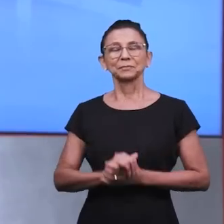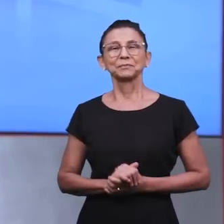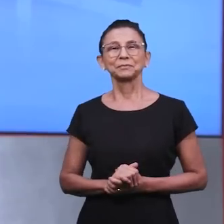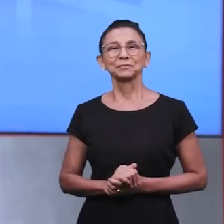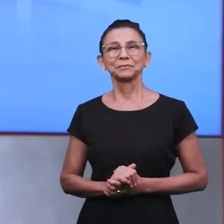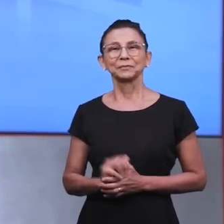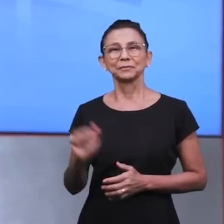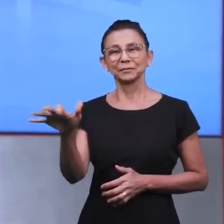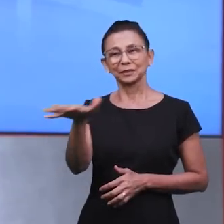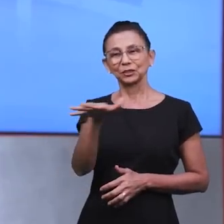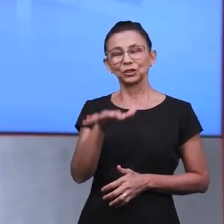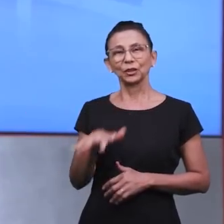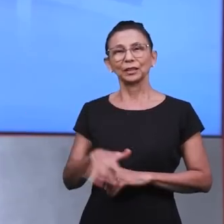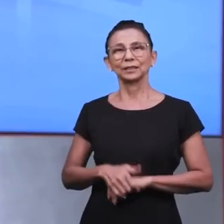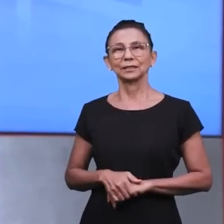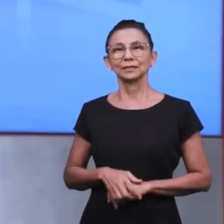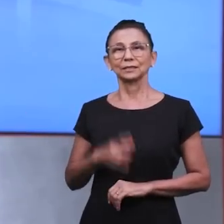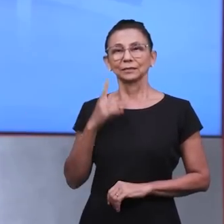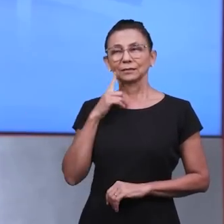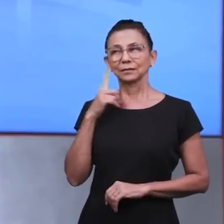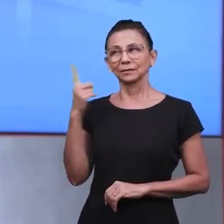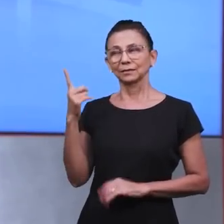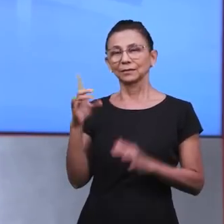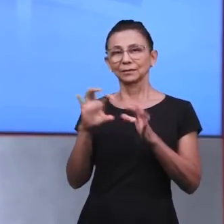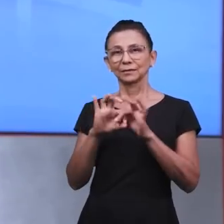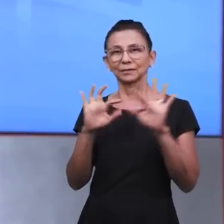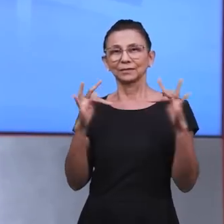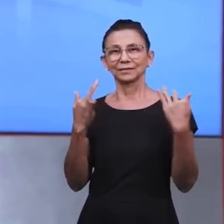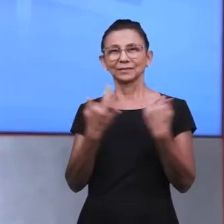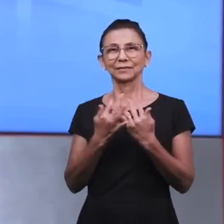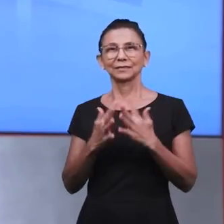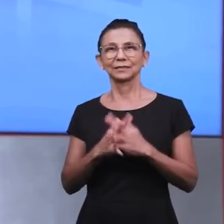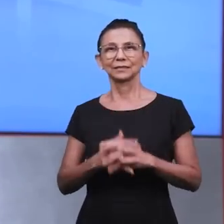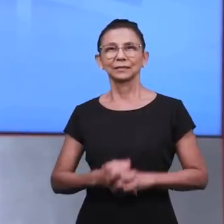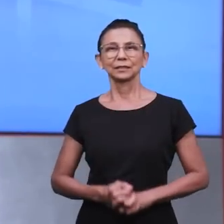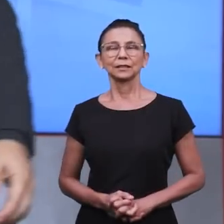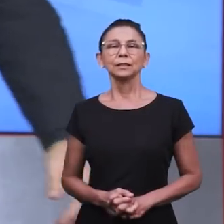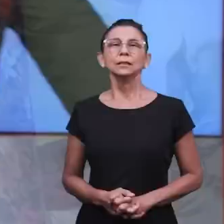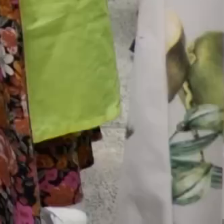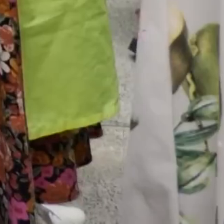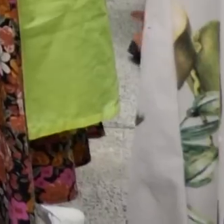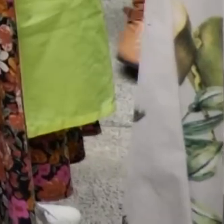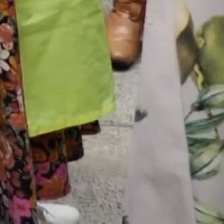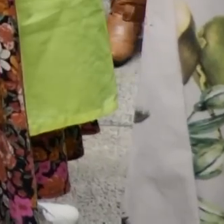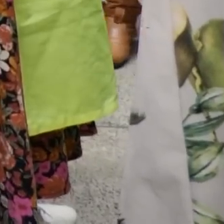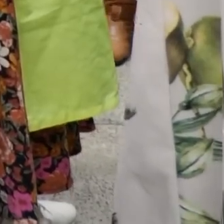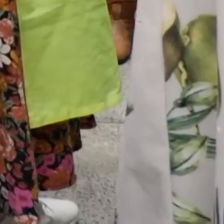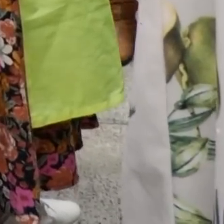fica aí com as imagens do Unidos em Família. Dá uma olhada aí. Até amanhã.